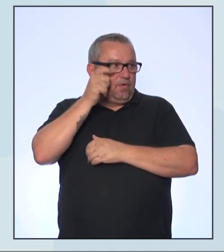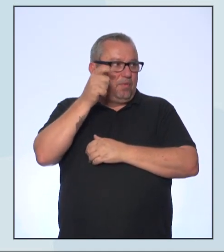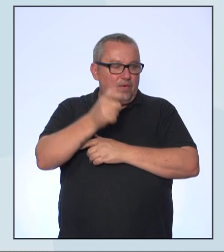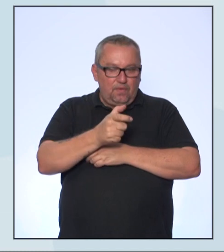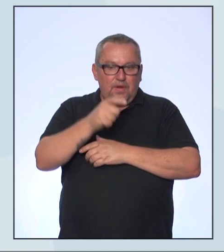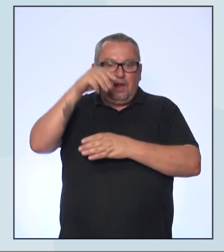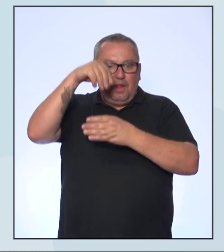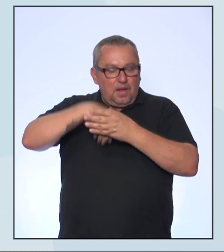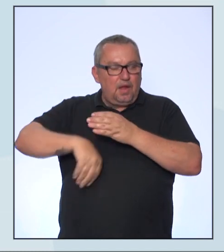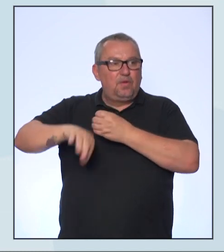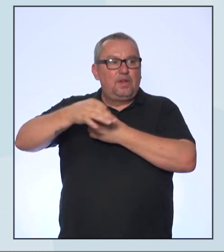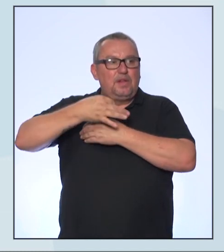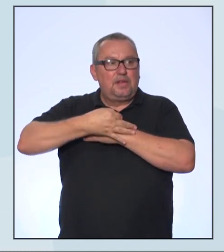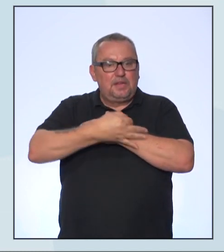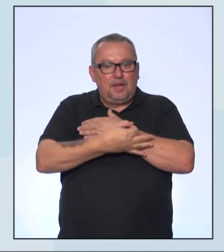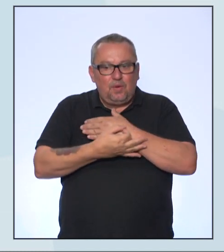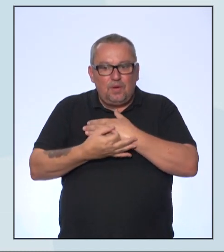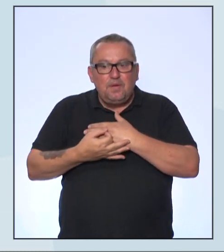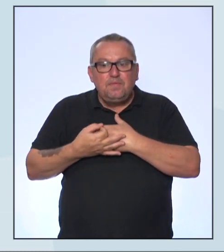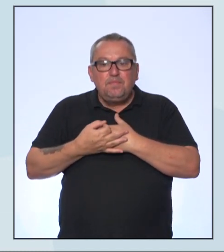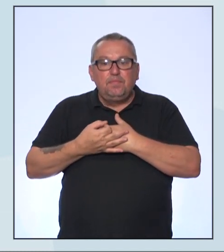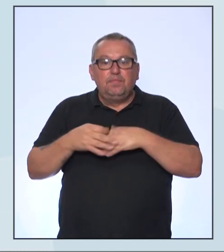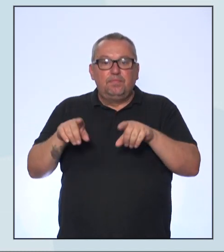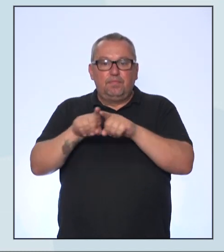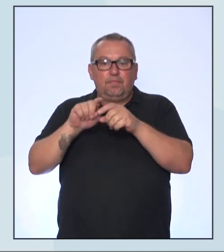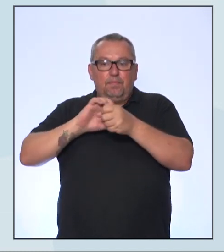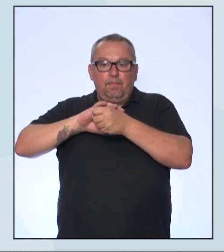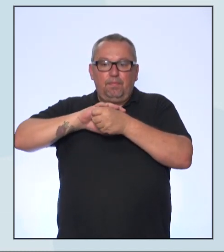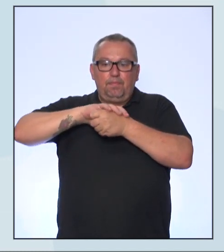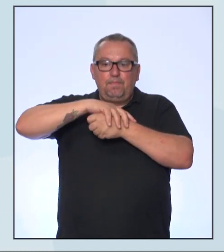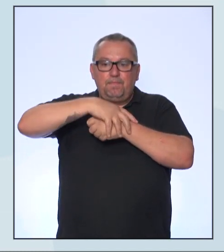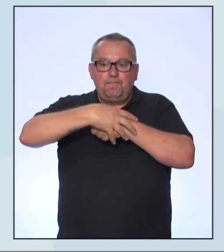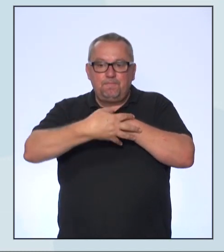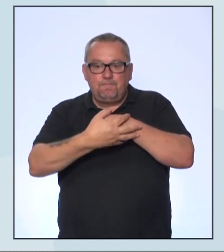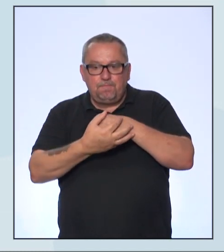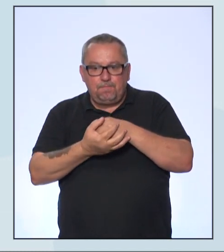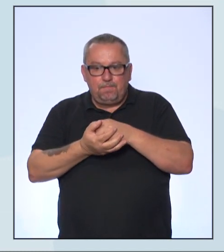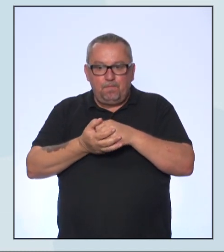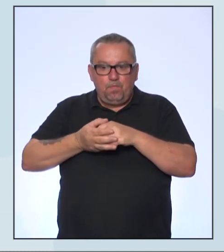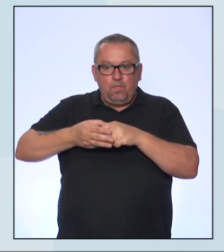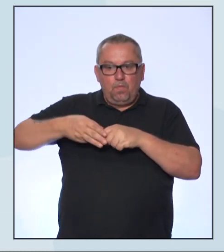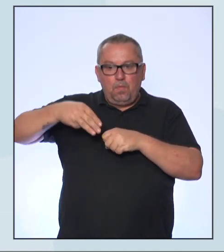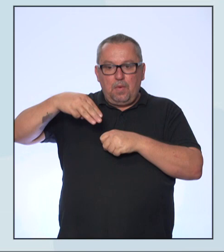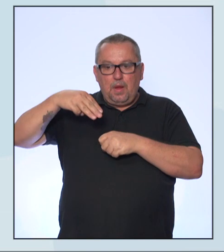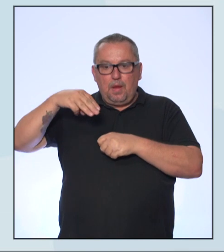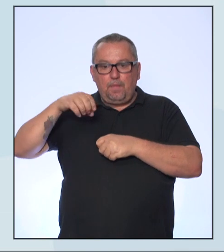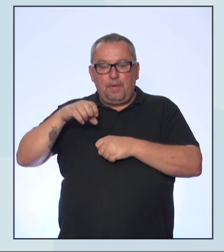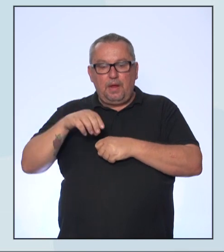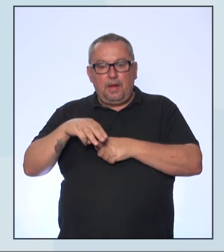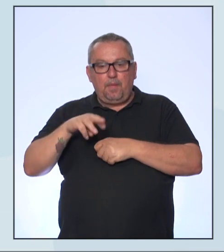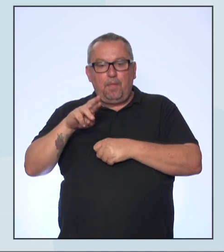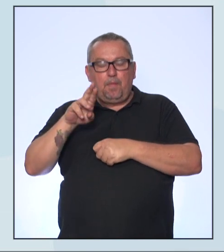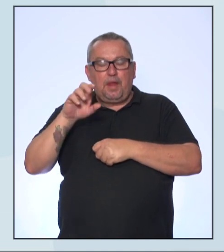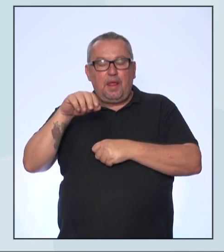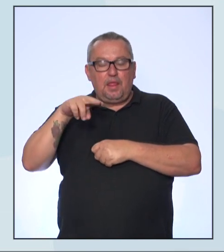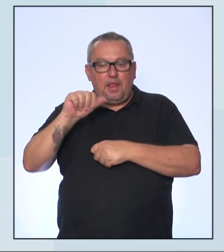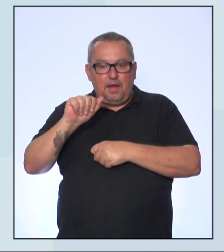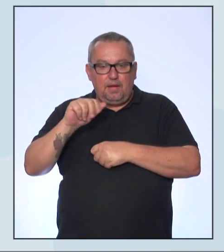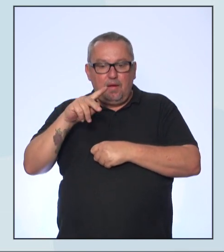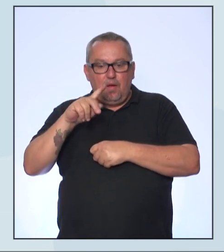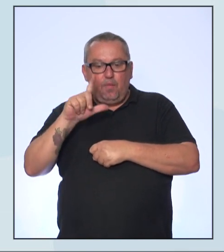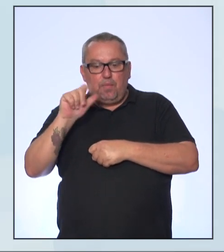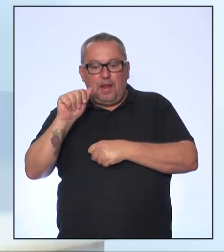na célula. E tem a membrana plasmática, que vai delimitar a parte externa e a parte interna da